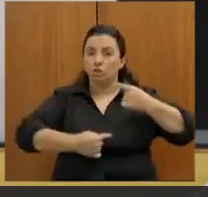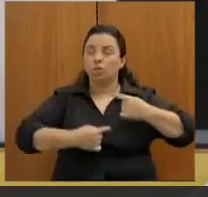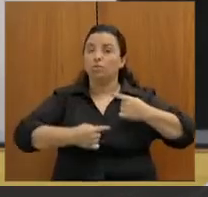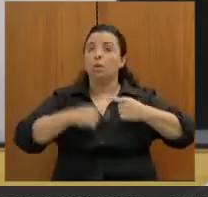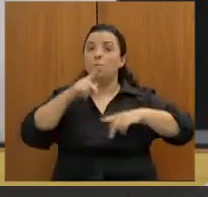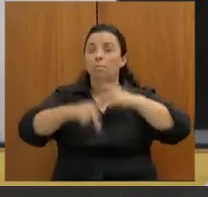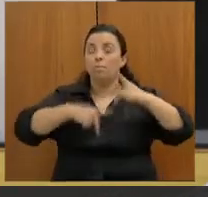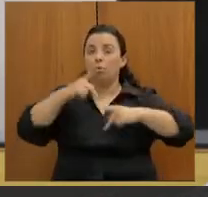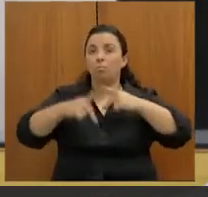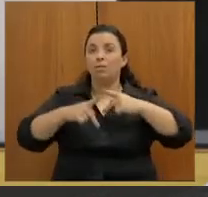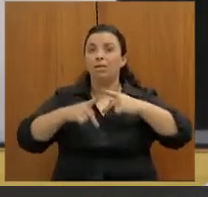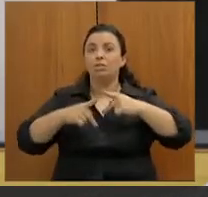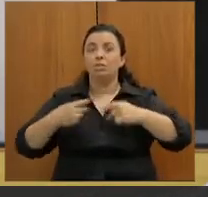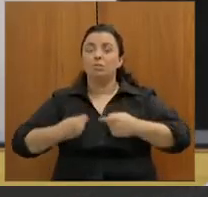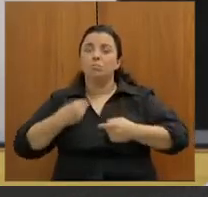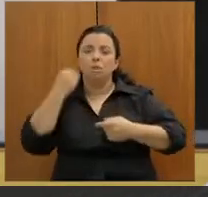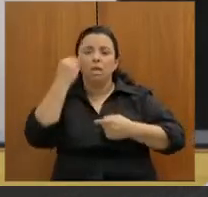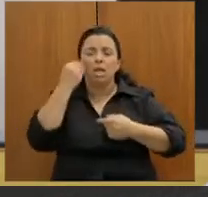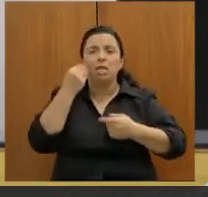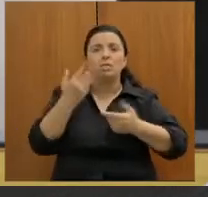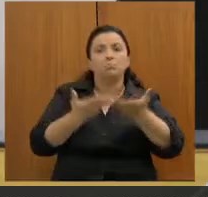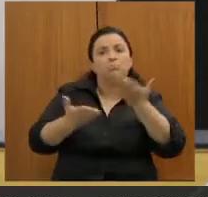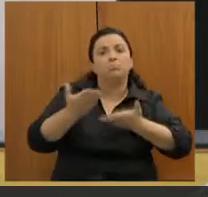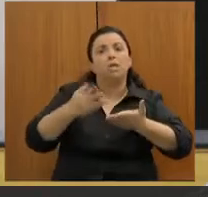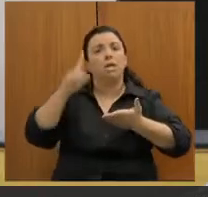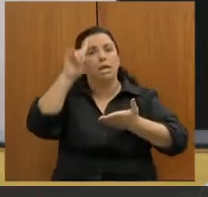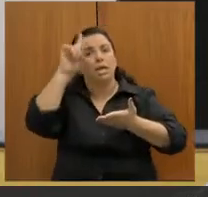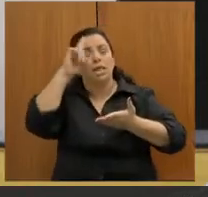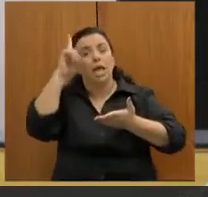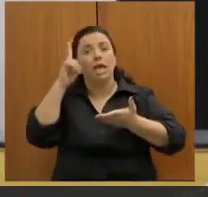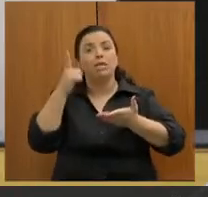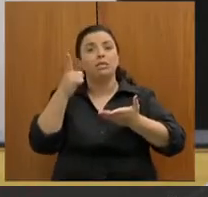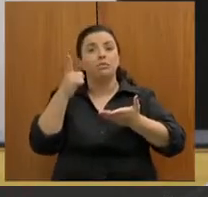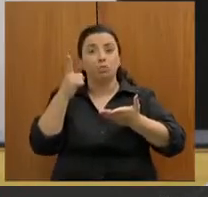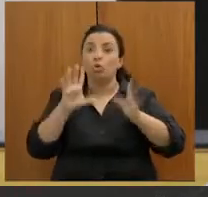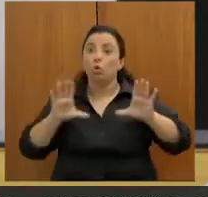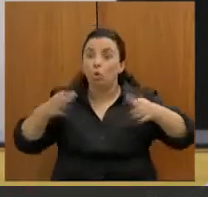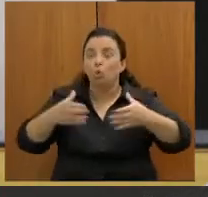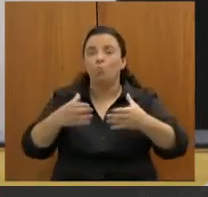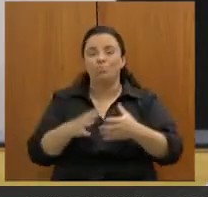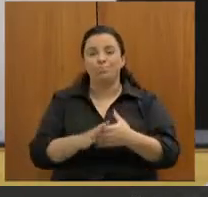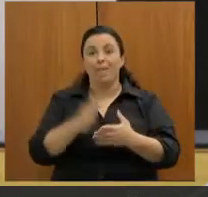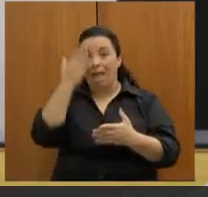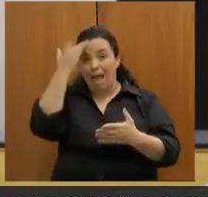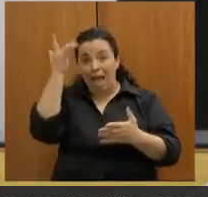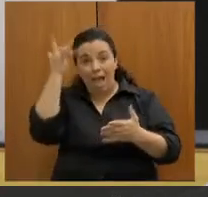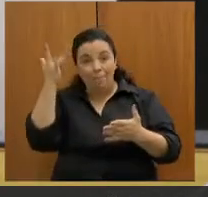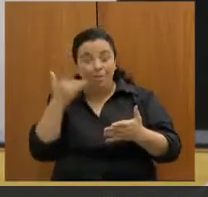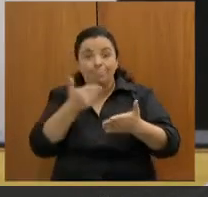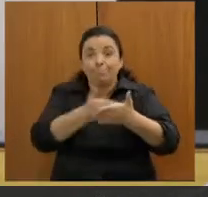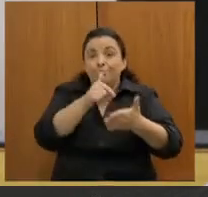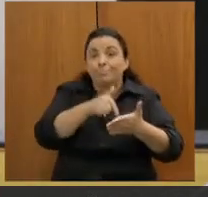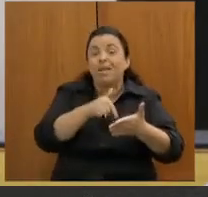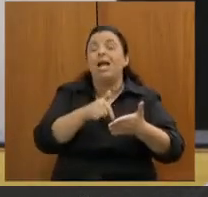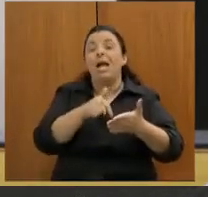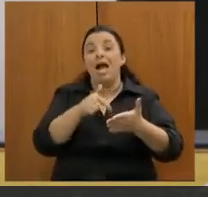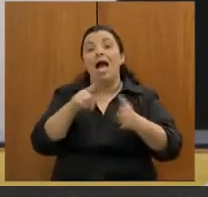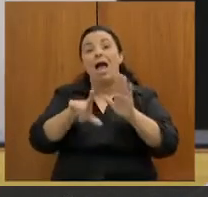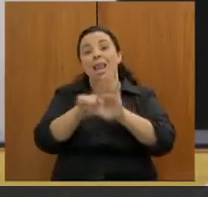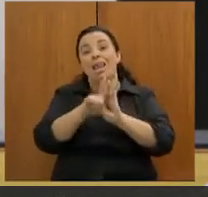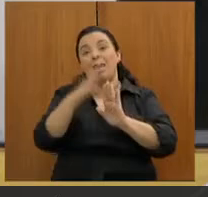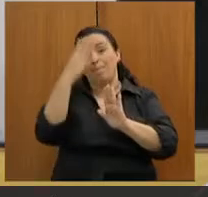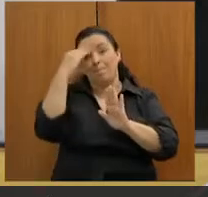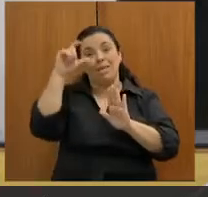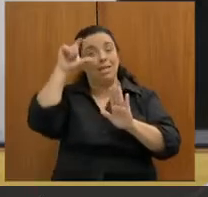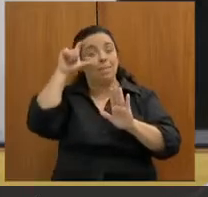coletivas amanhã além da na lei Maria da Penha completa 15 anos e também completa 1